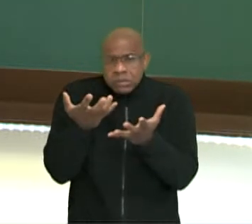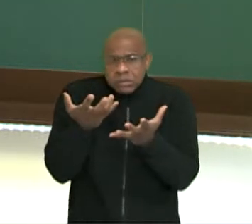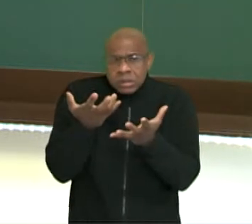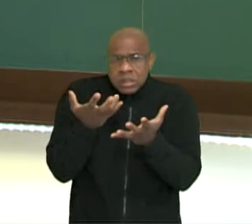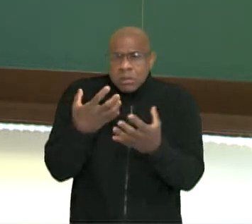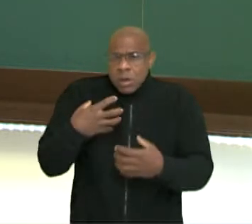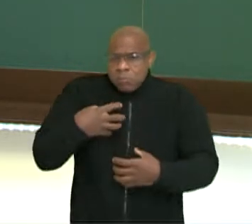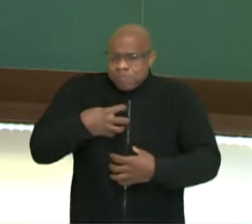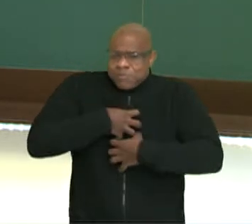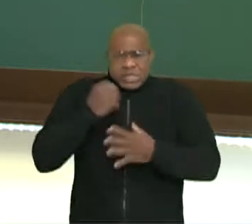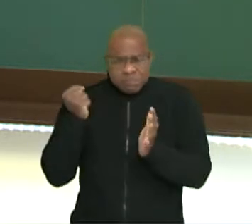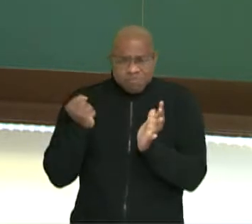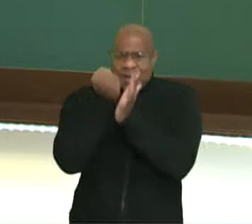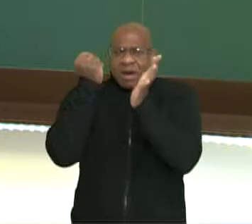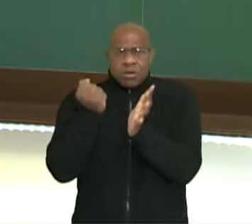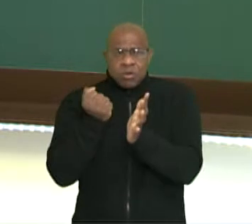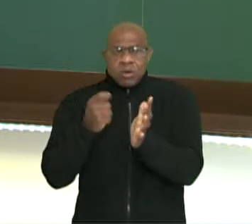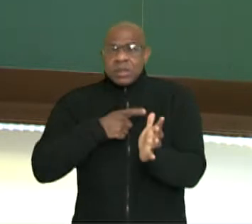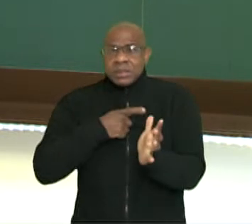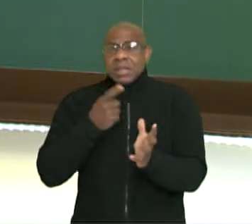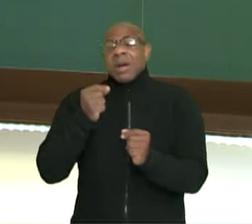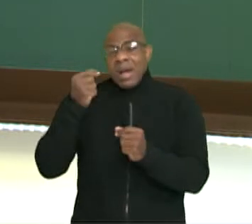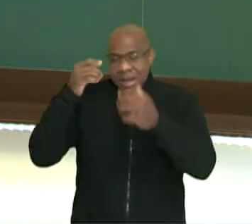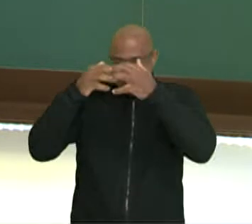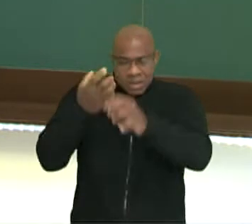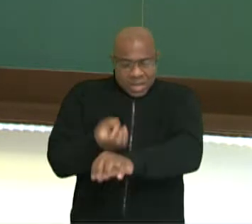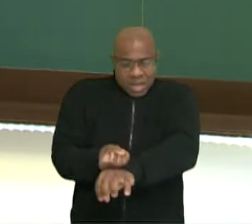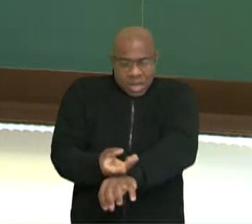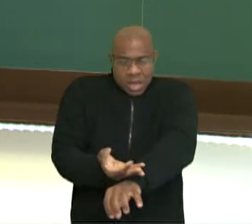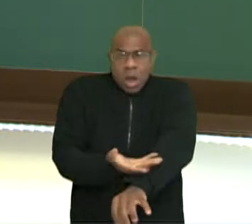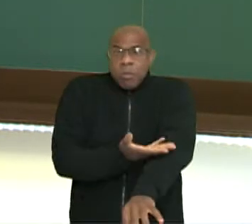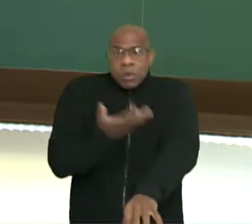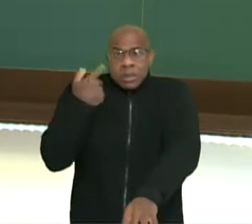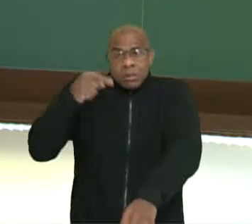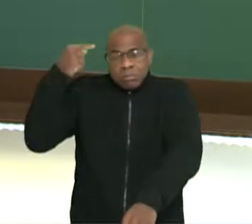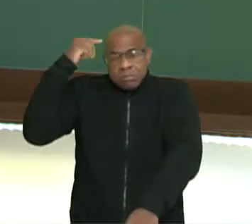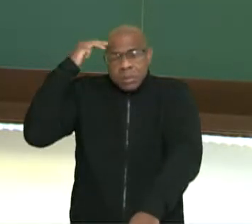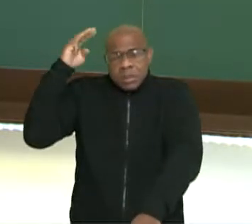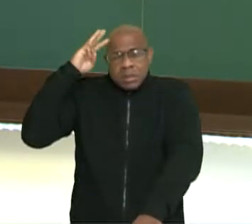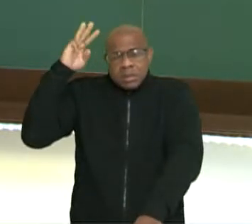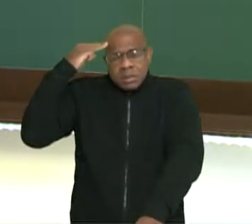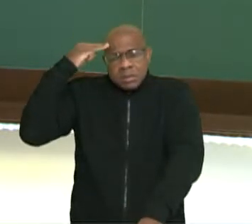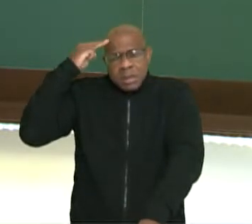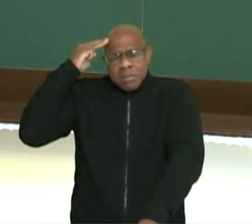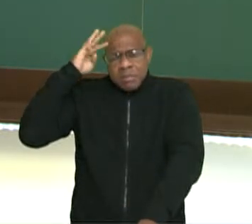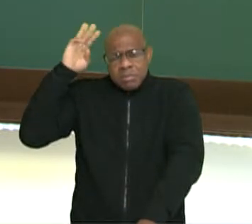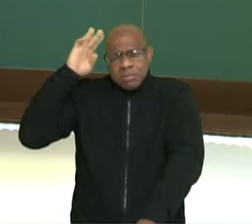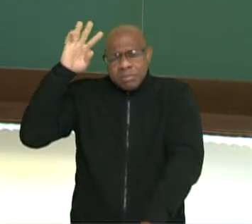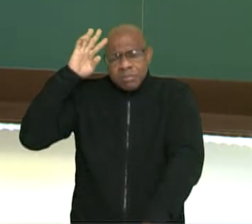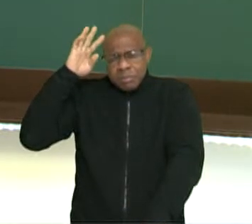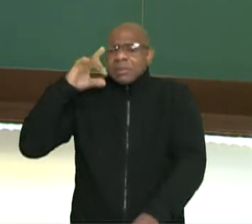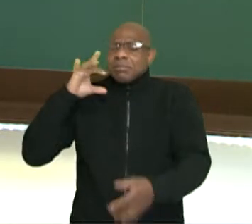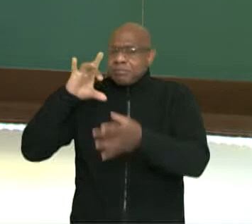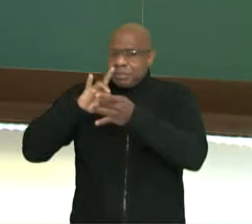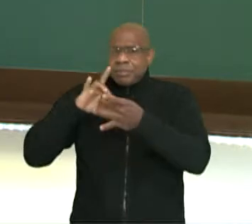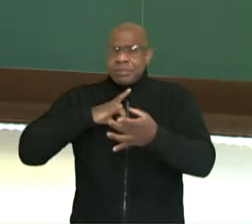a emoção fixada nessa memória é muito forte, muito presente. Legal isso, né? Eu não